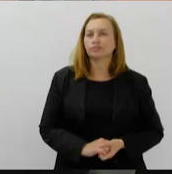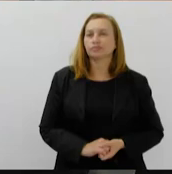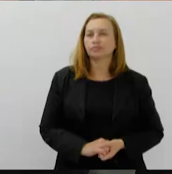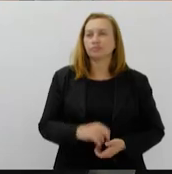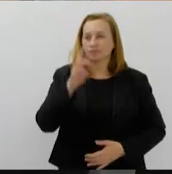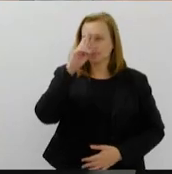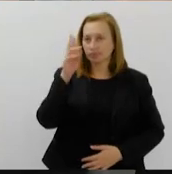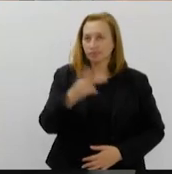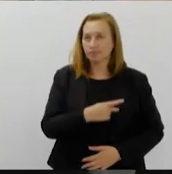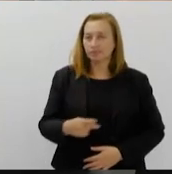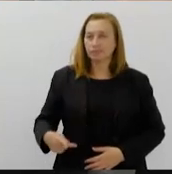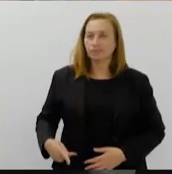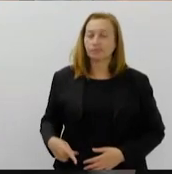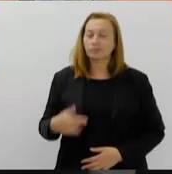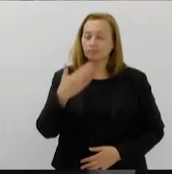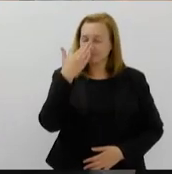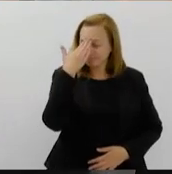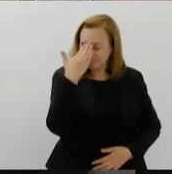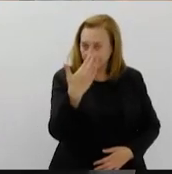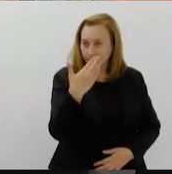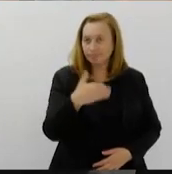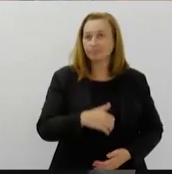Senhora presidente, muito obrigado.